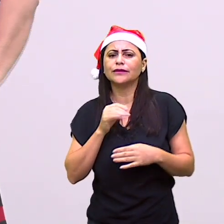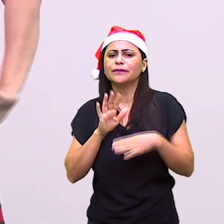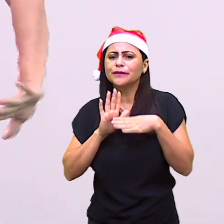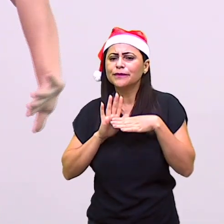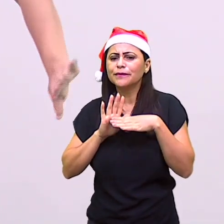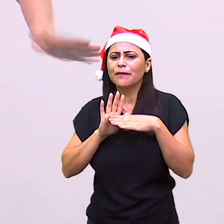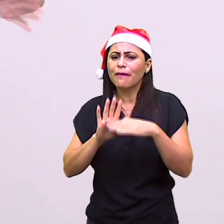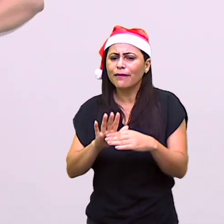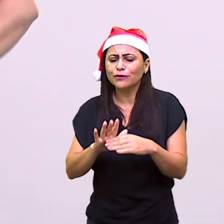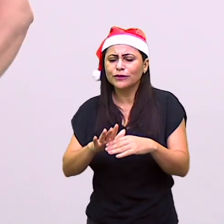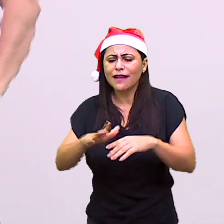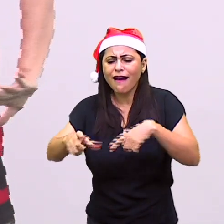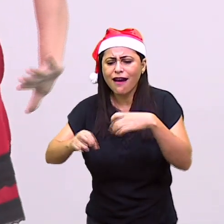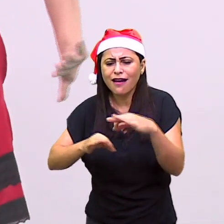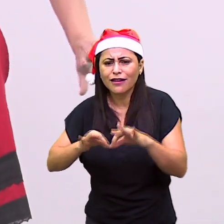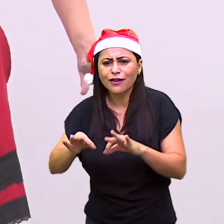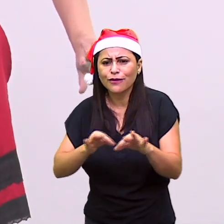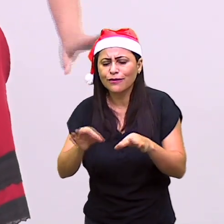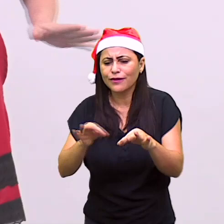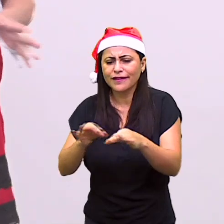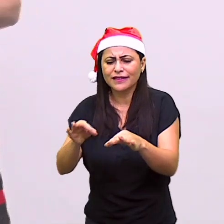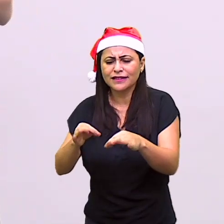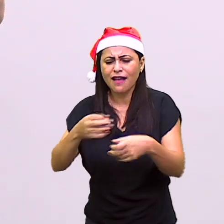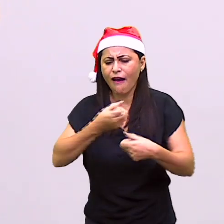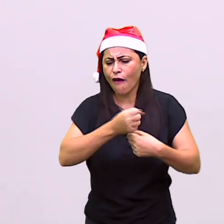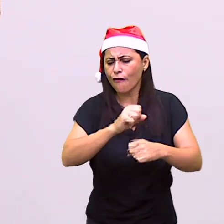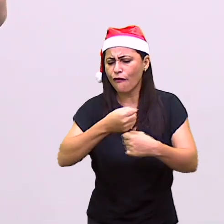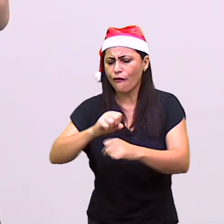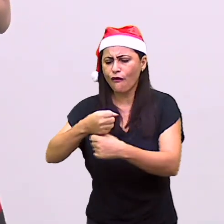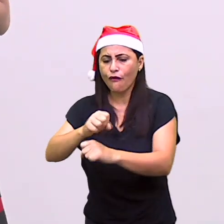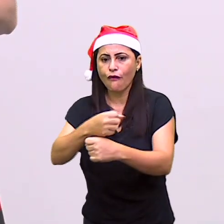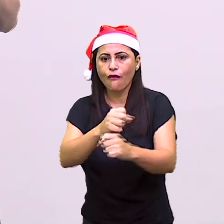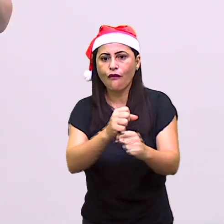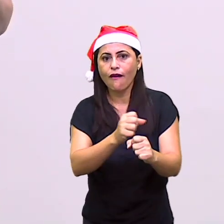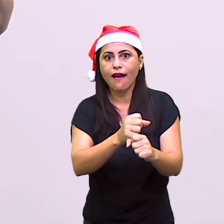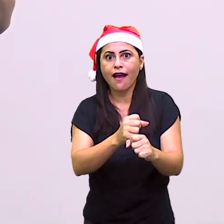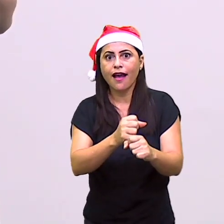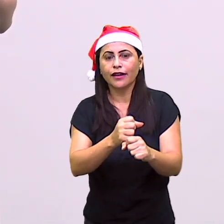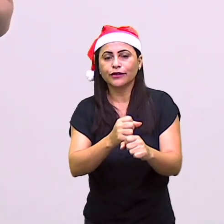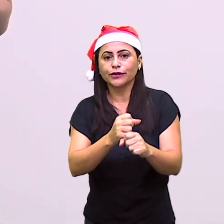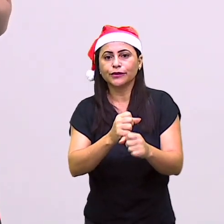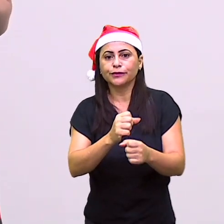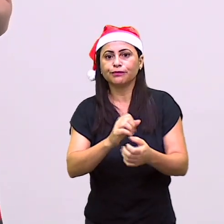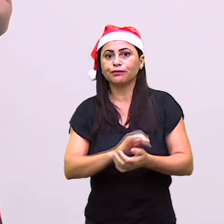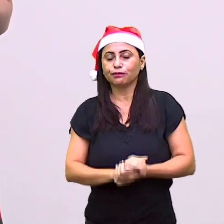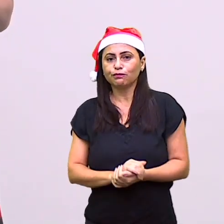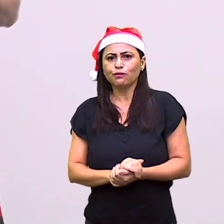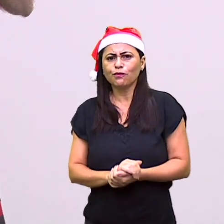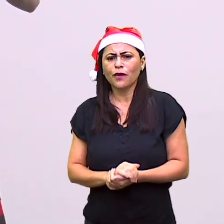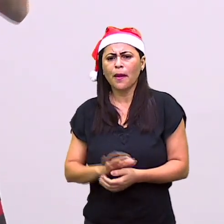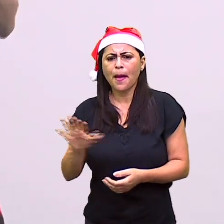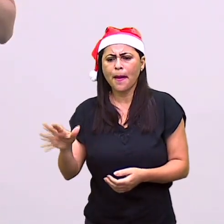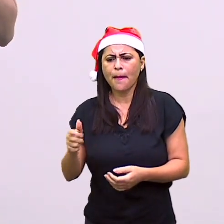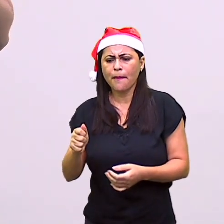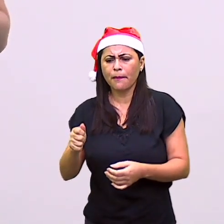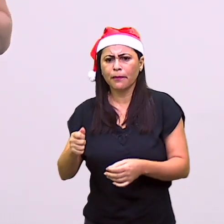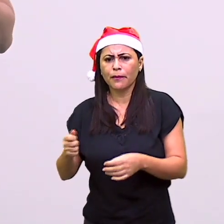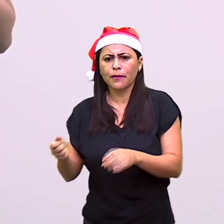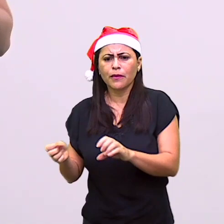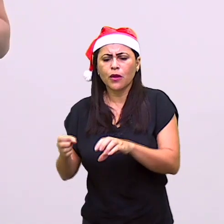Ele limpou, varreu, então Beto pegou o adubo e plantou